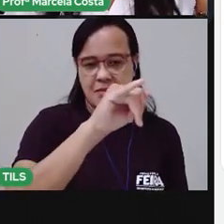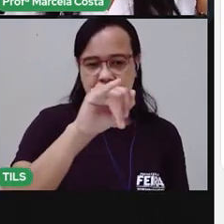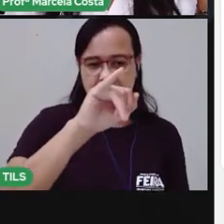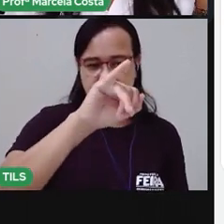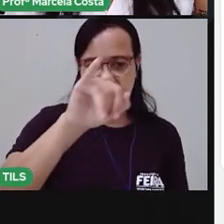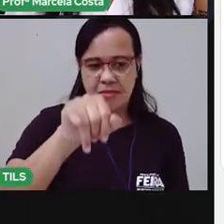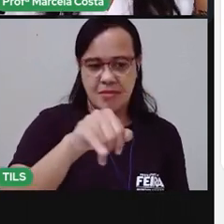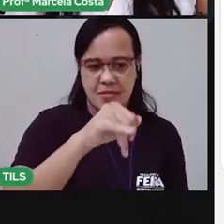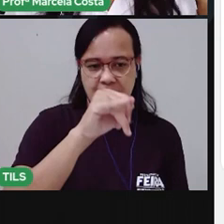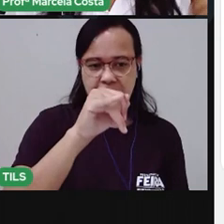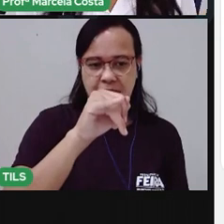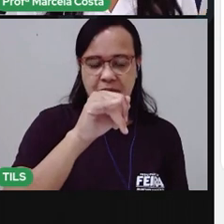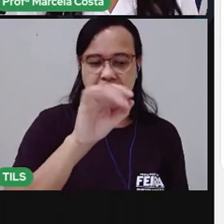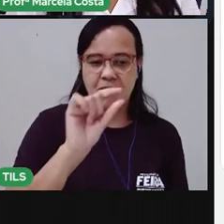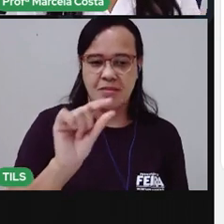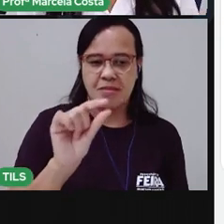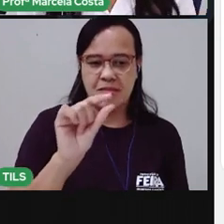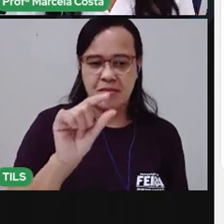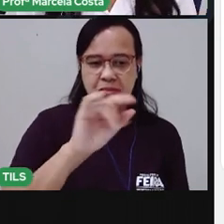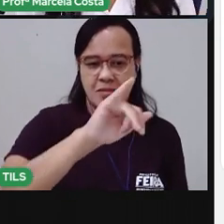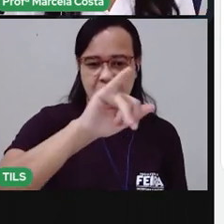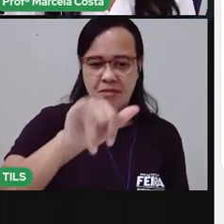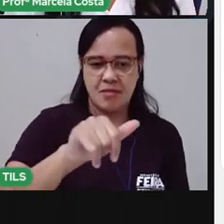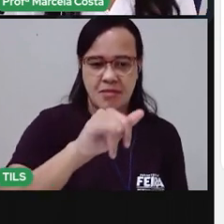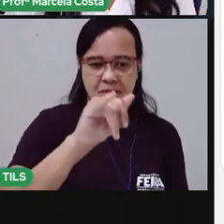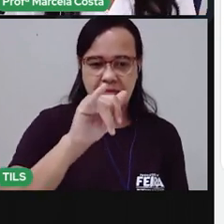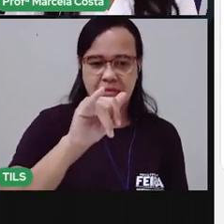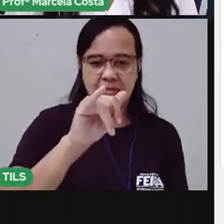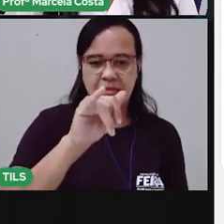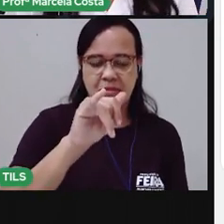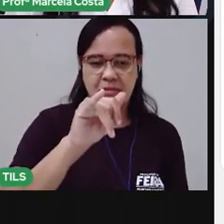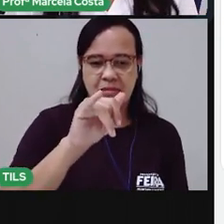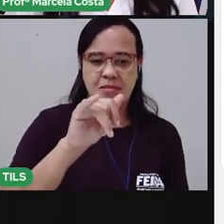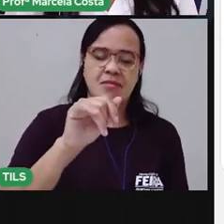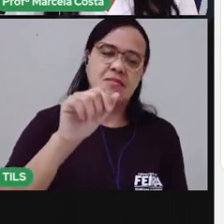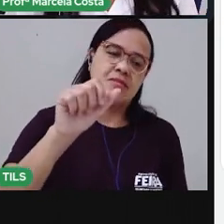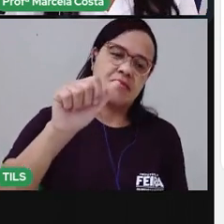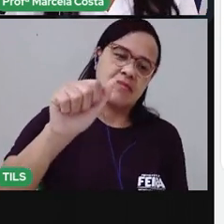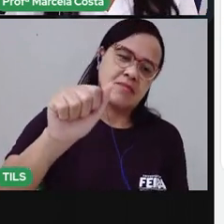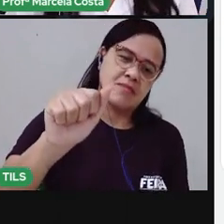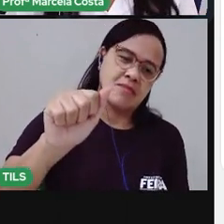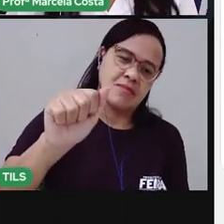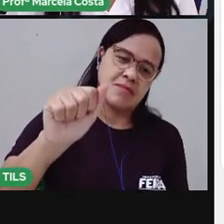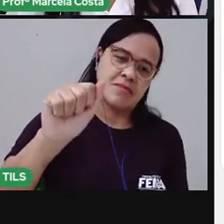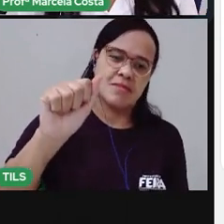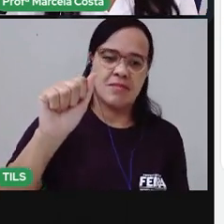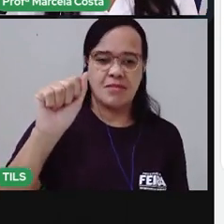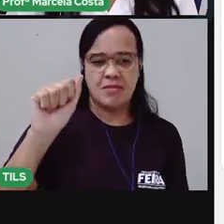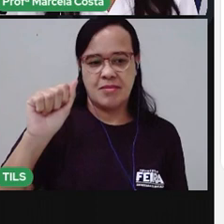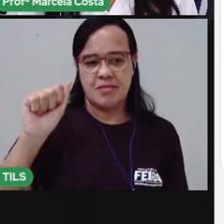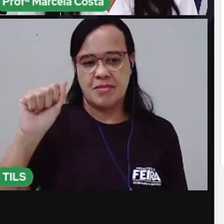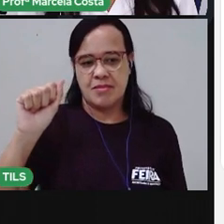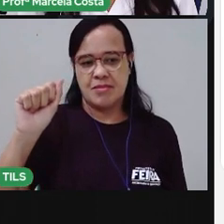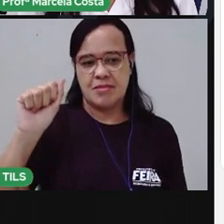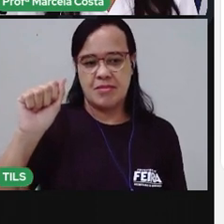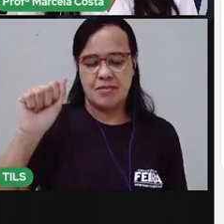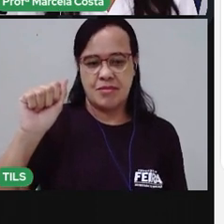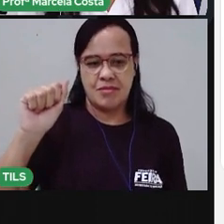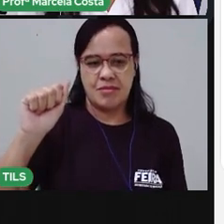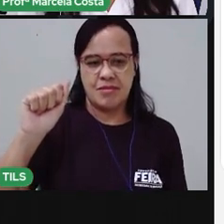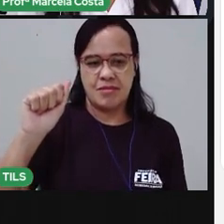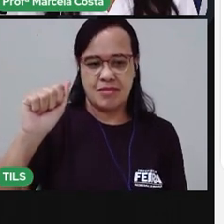mas é só subir um pouquinho e agora vamos a letra A subiu